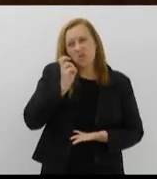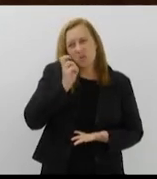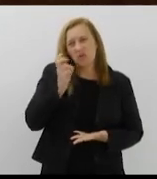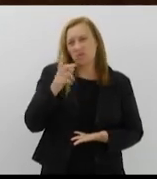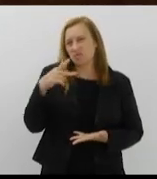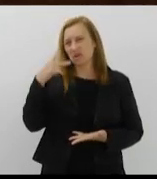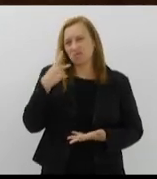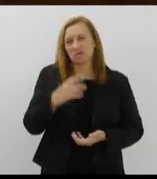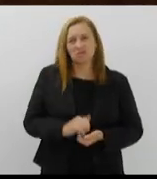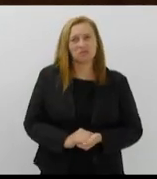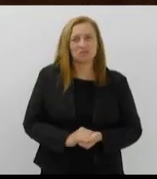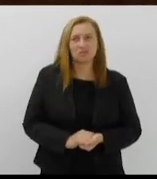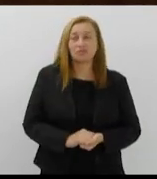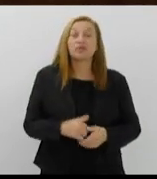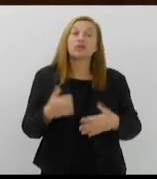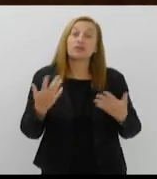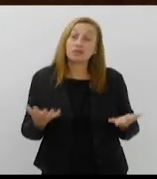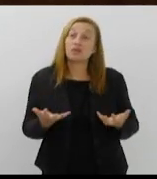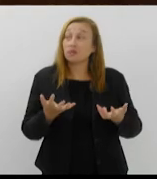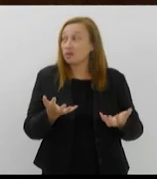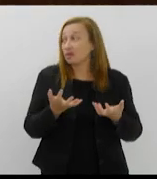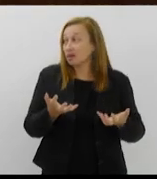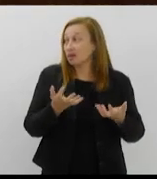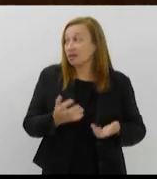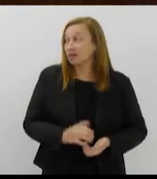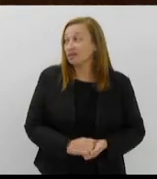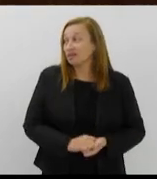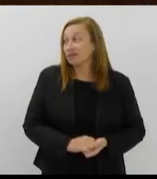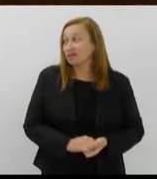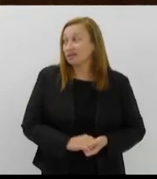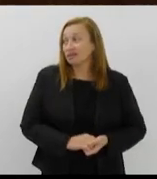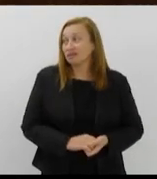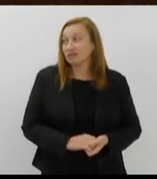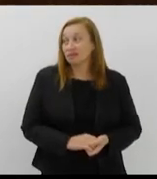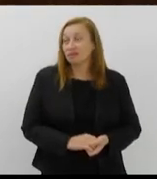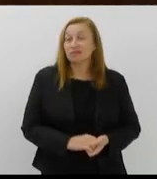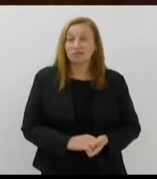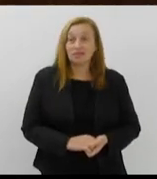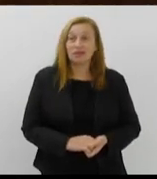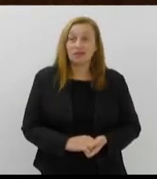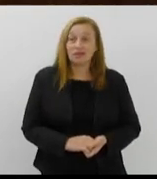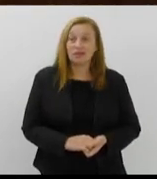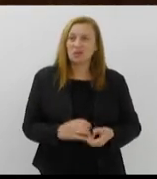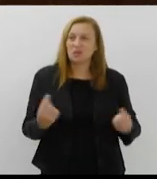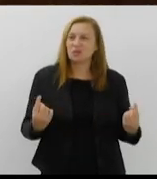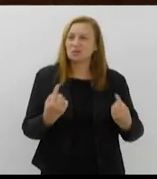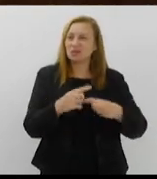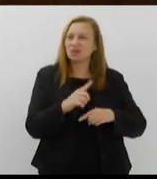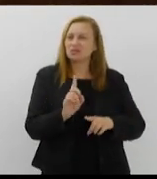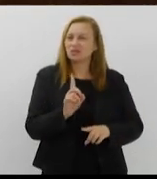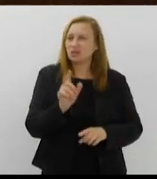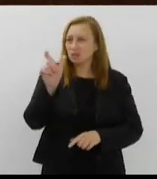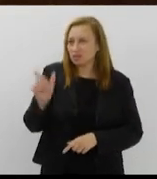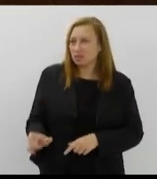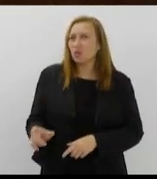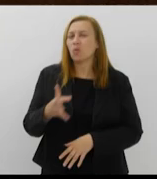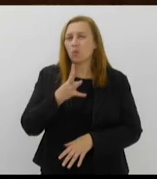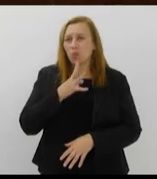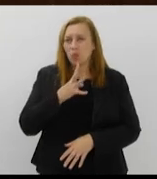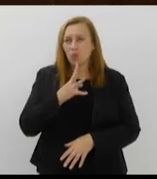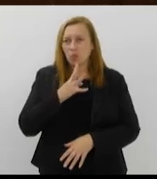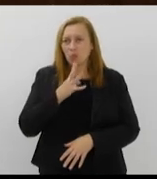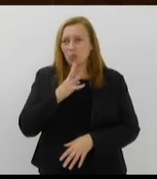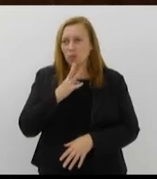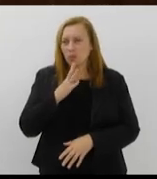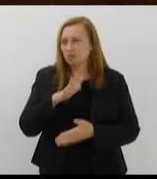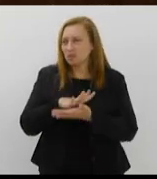parlamento. Então eu quero me colocar contrário à medalha, não só pela figura, que eu conheço, tem nada